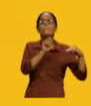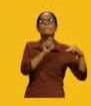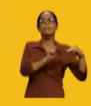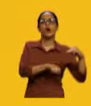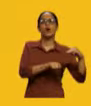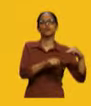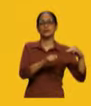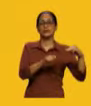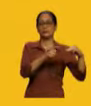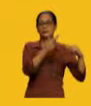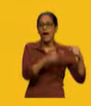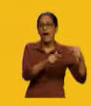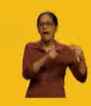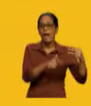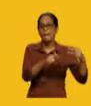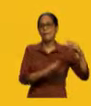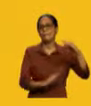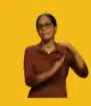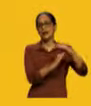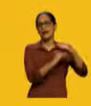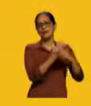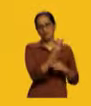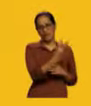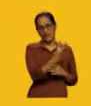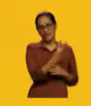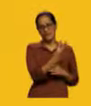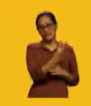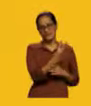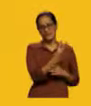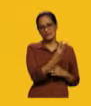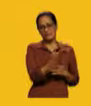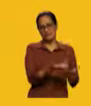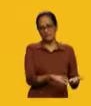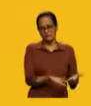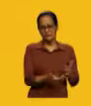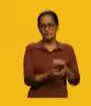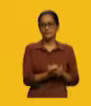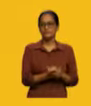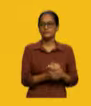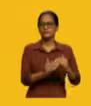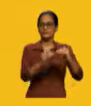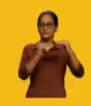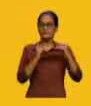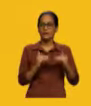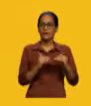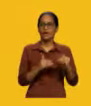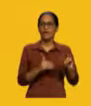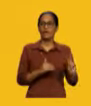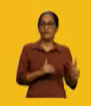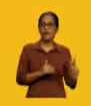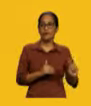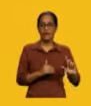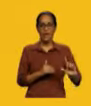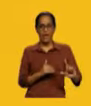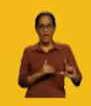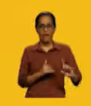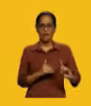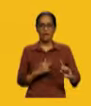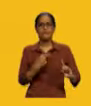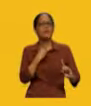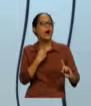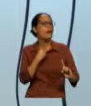até 3 vezes. Só isso. O V, o L e o D não pode